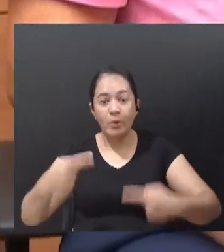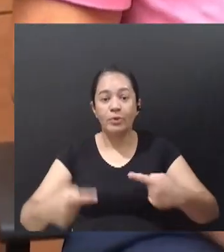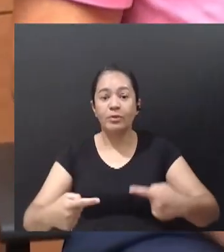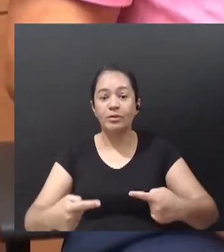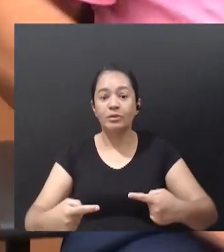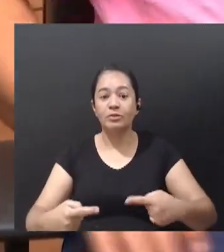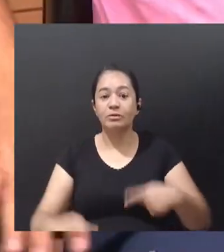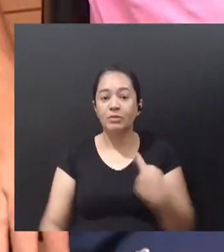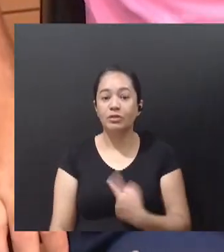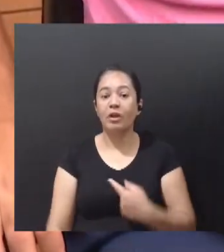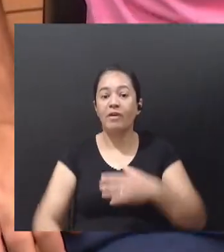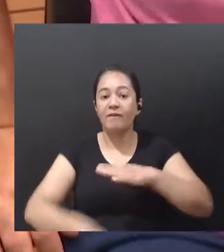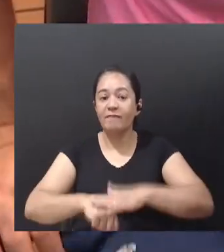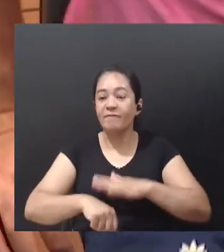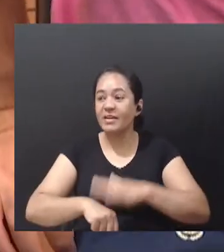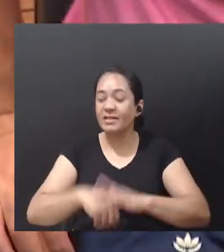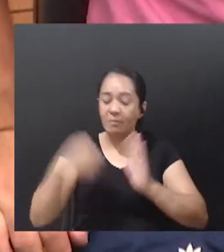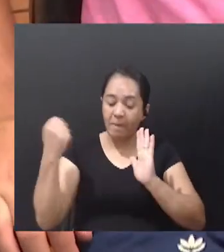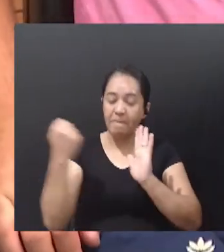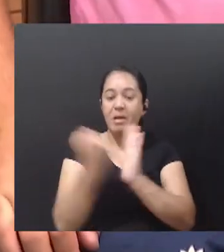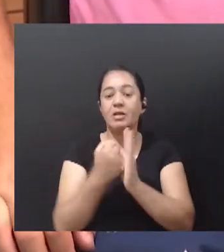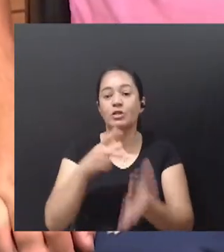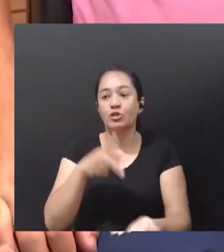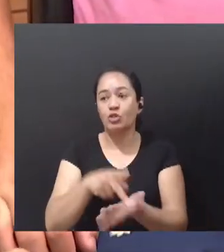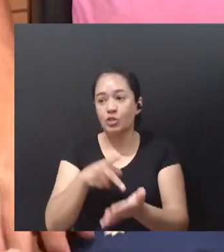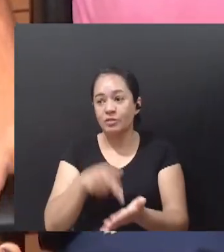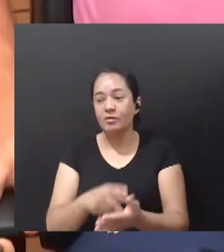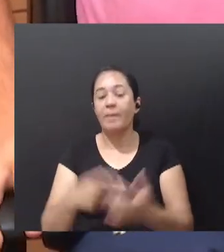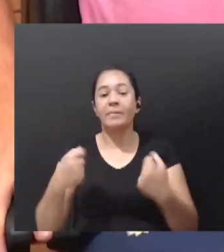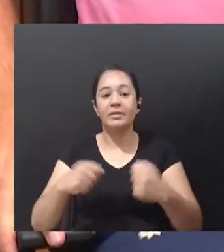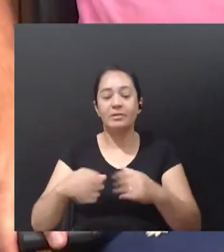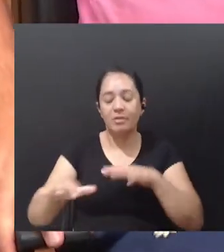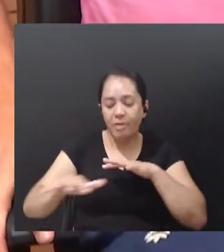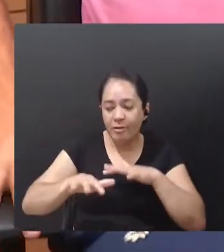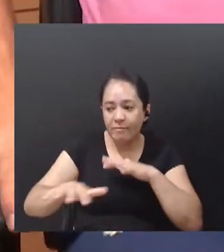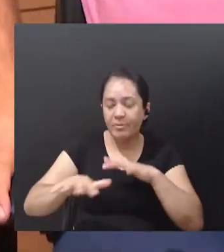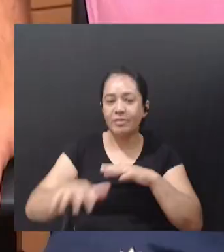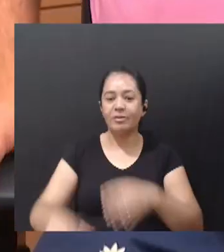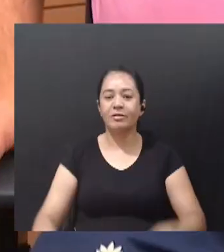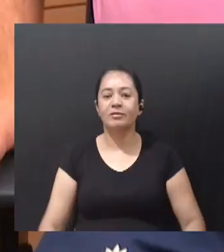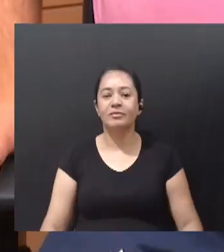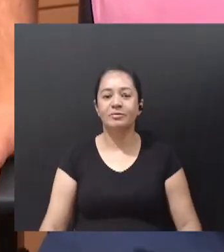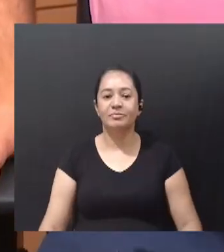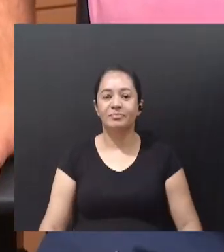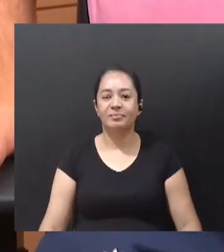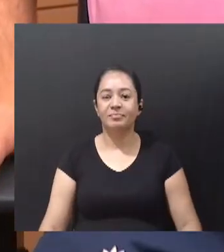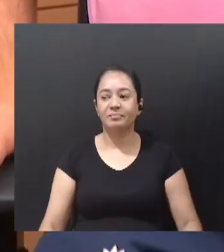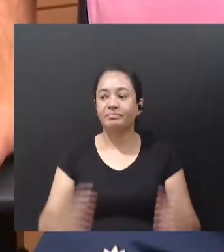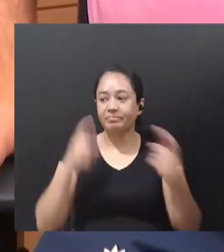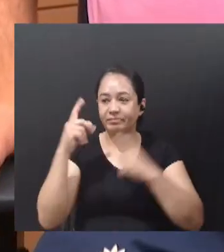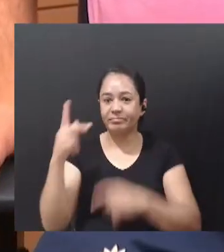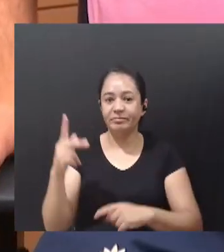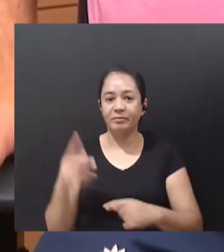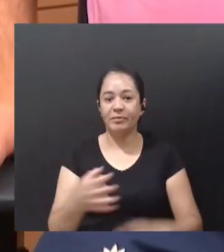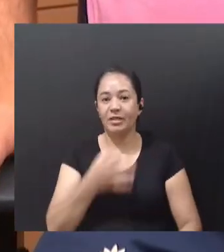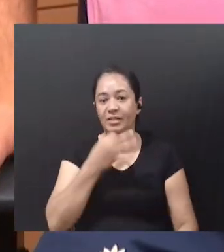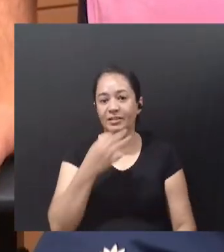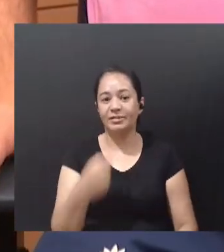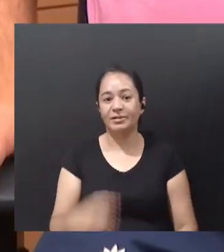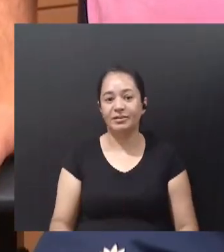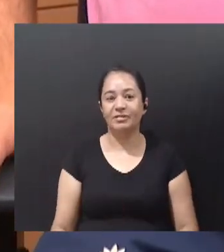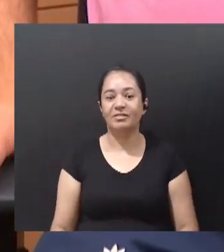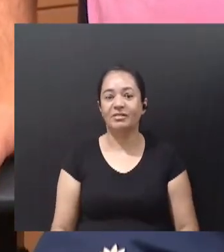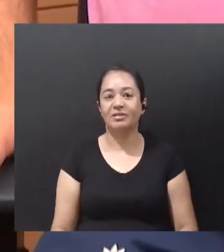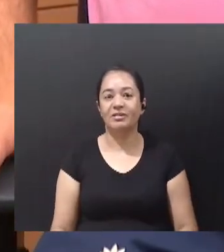uma demarcação mesmo, tem que ser hip hop. A preocupação dele, naquele momento, eu acho que era meio que de engessar,